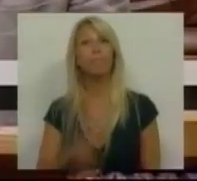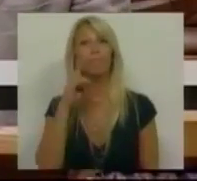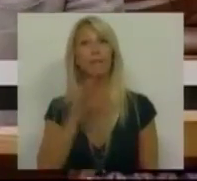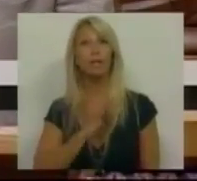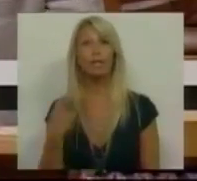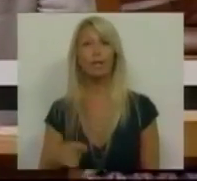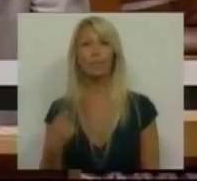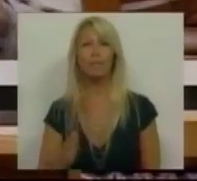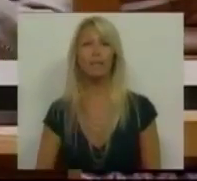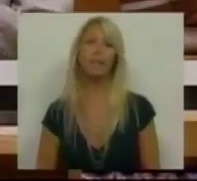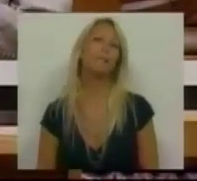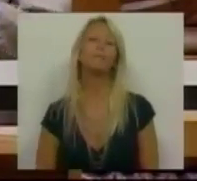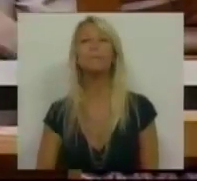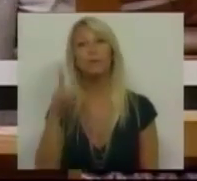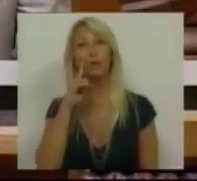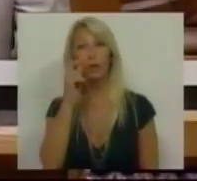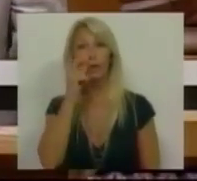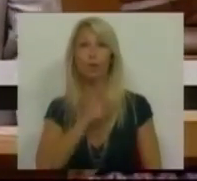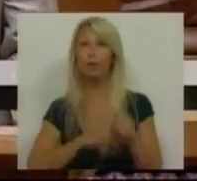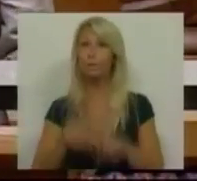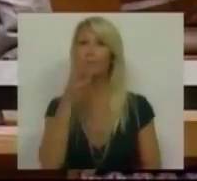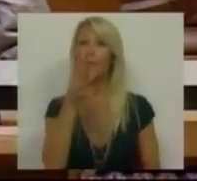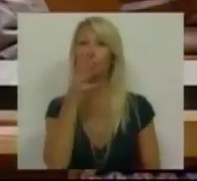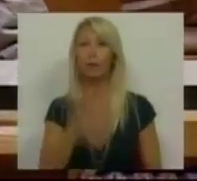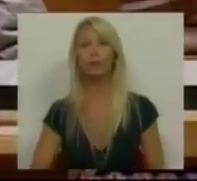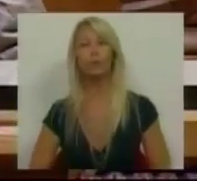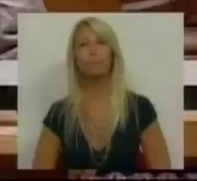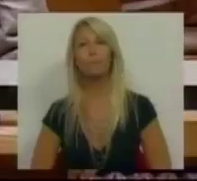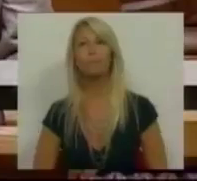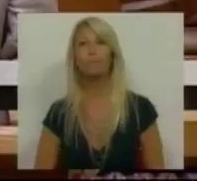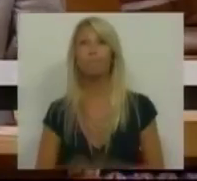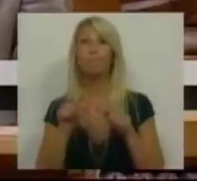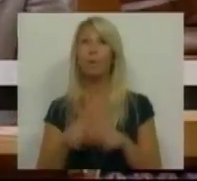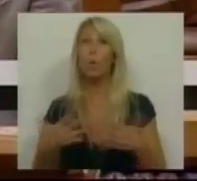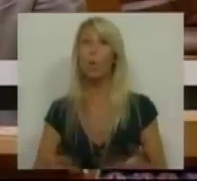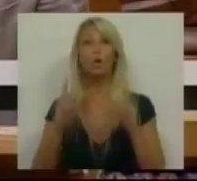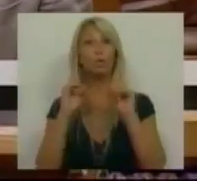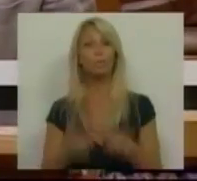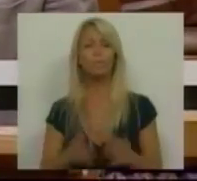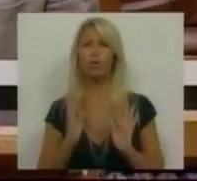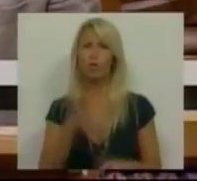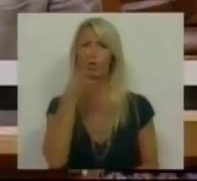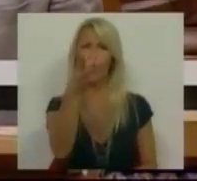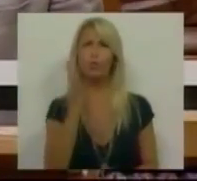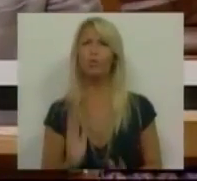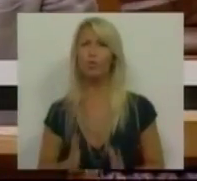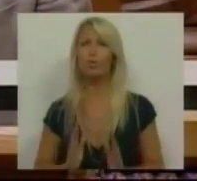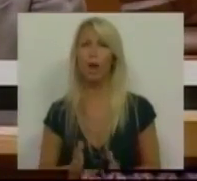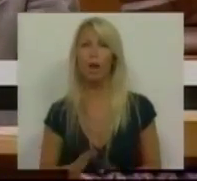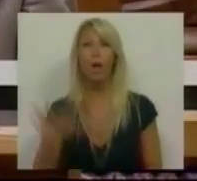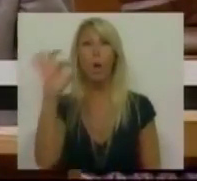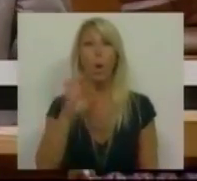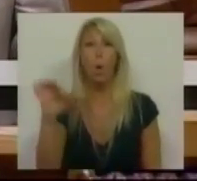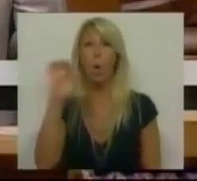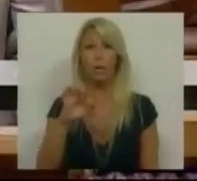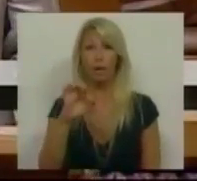Senhora Presidente, senhoras e senhores deputados, hoje inicia-se, já aqui foi referido, a